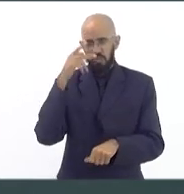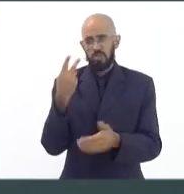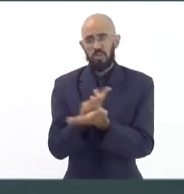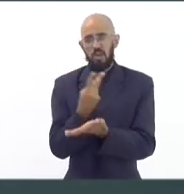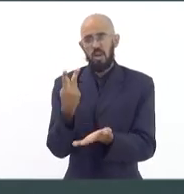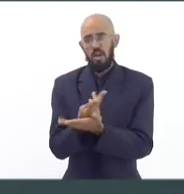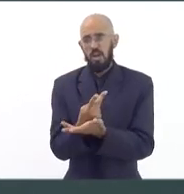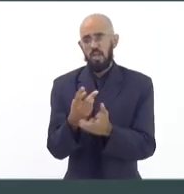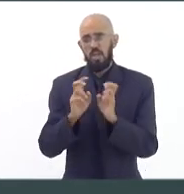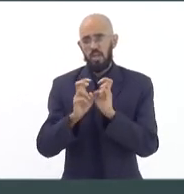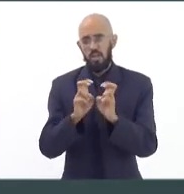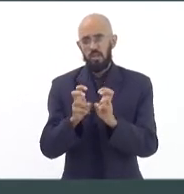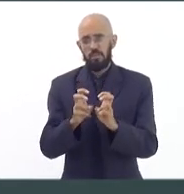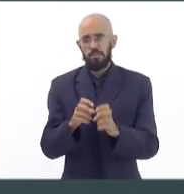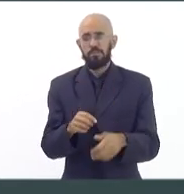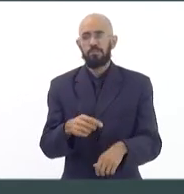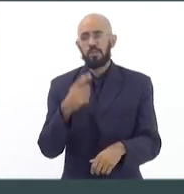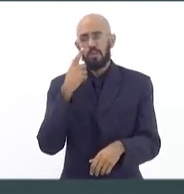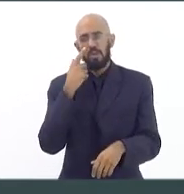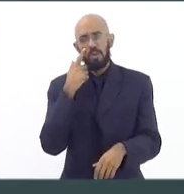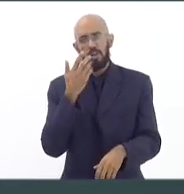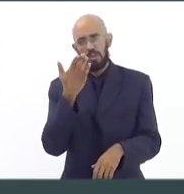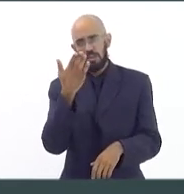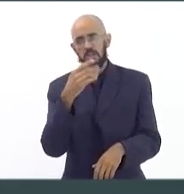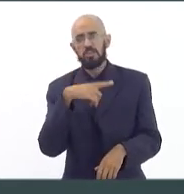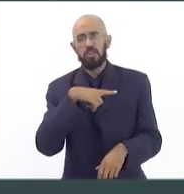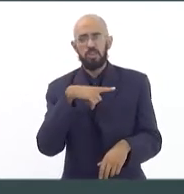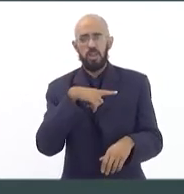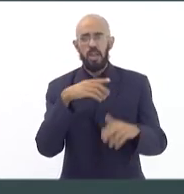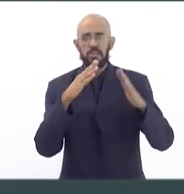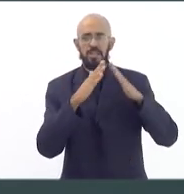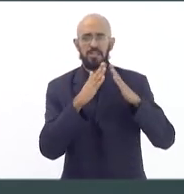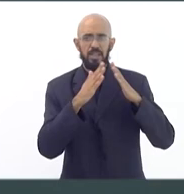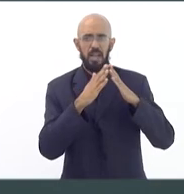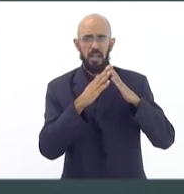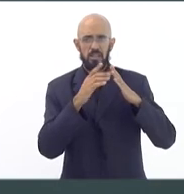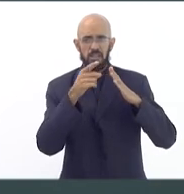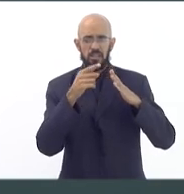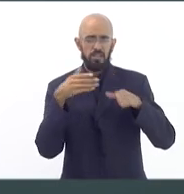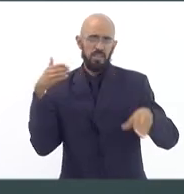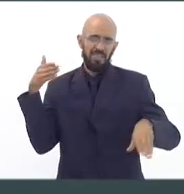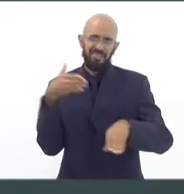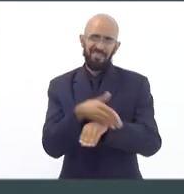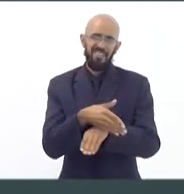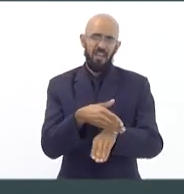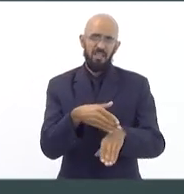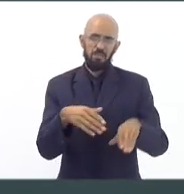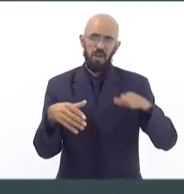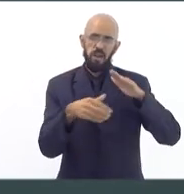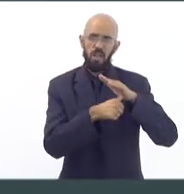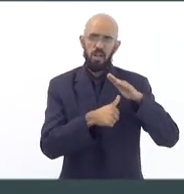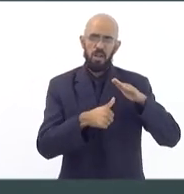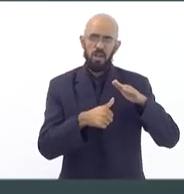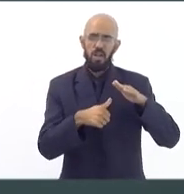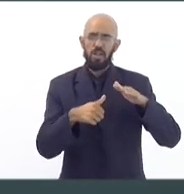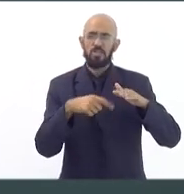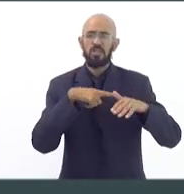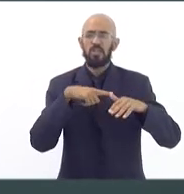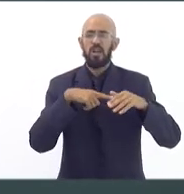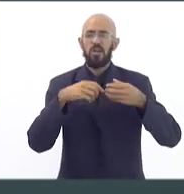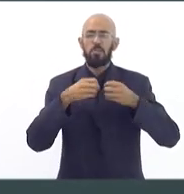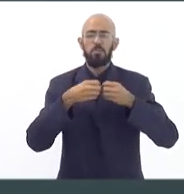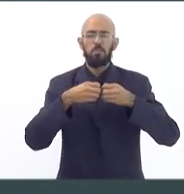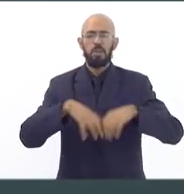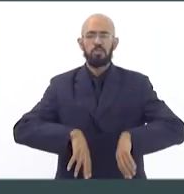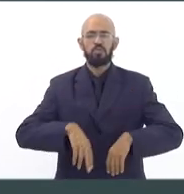E aí aqui a gente tem até os ataques as houses nessa SuperVia mãe se eu não preciso dia